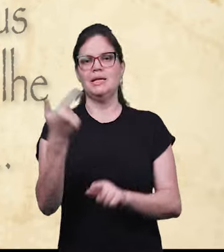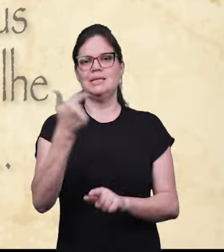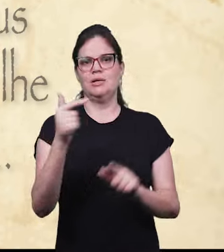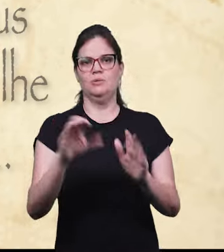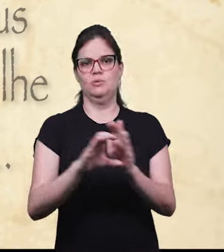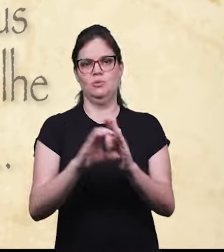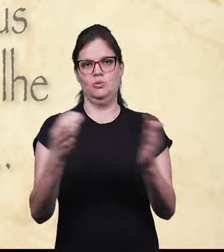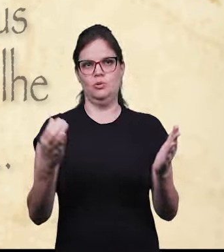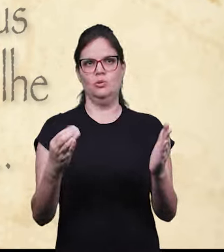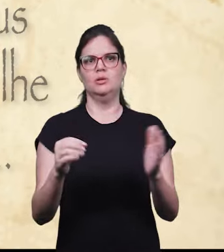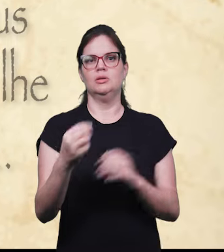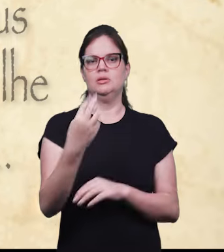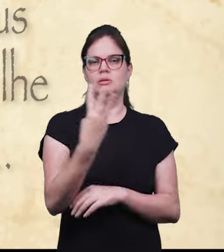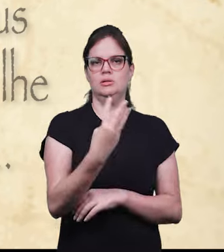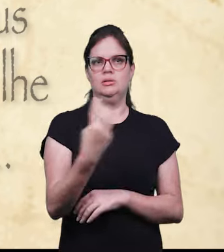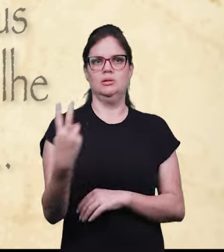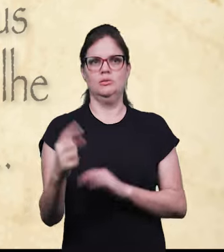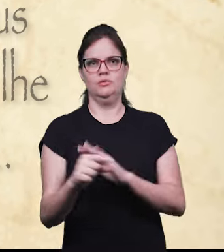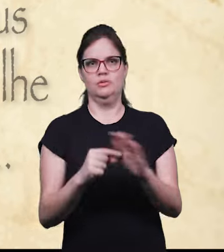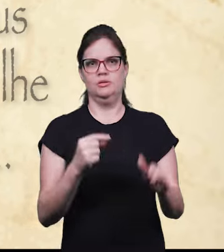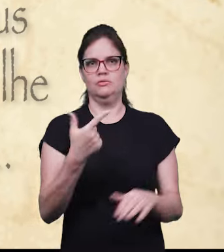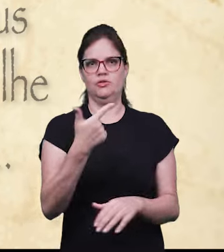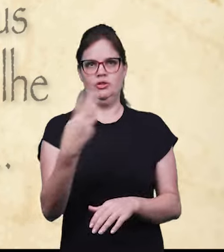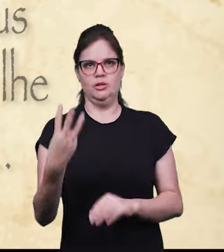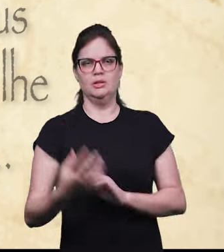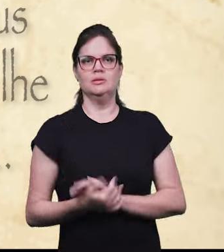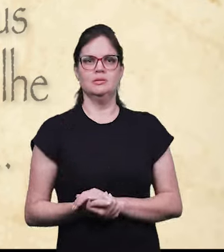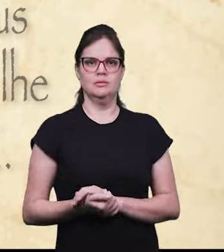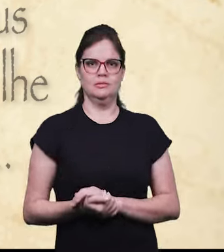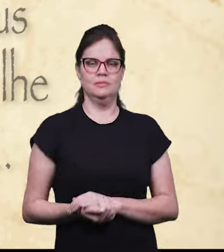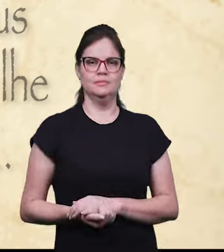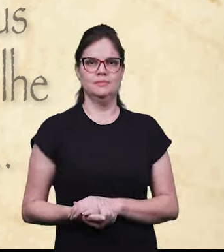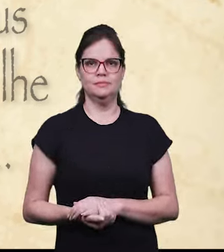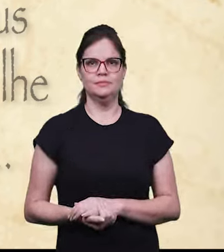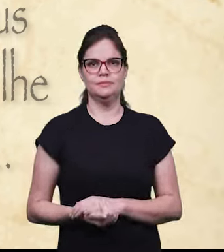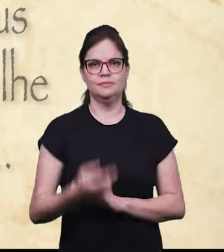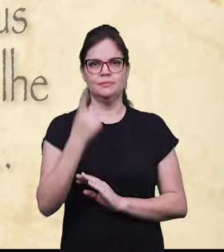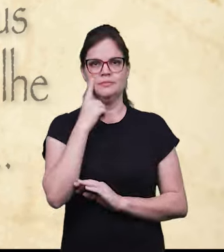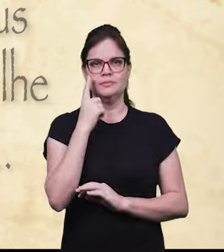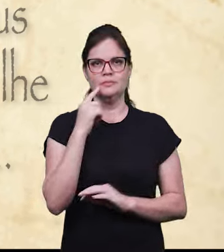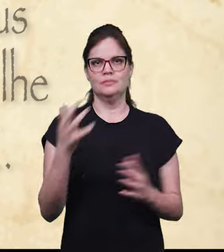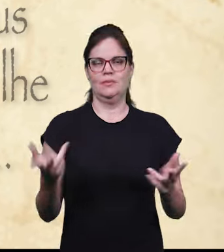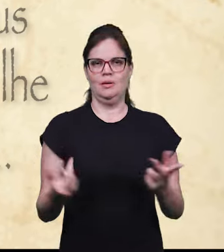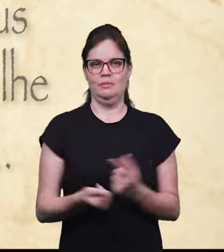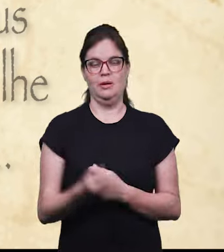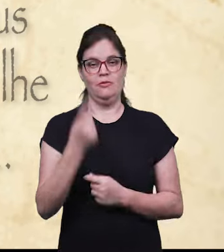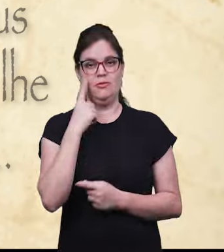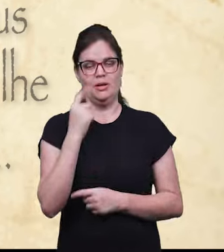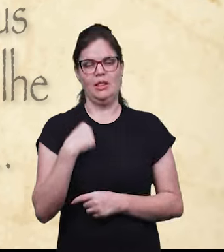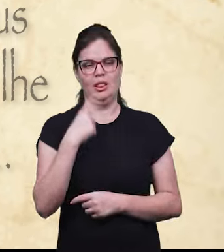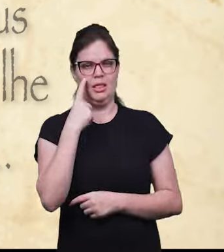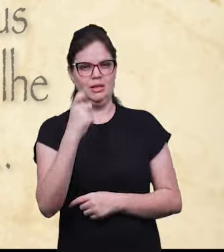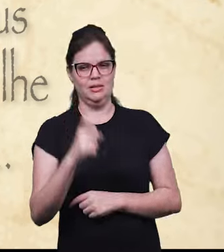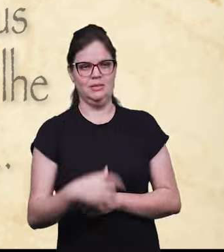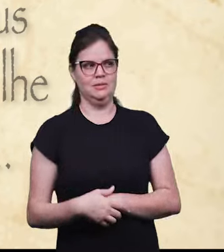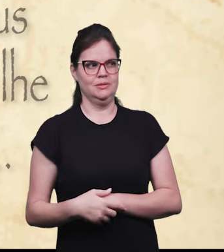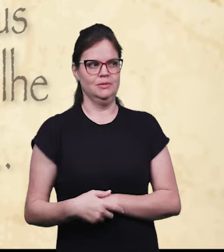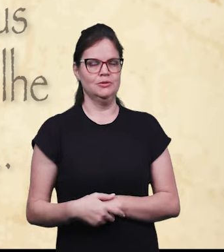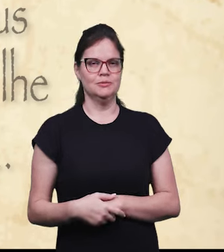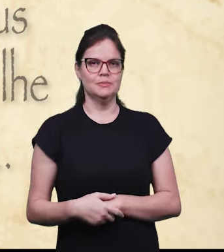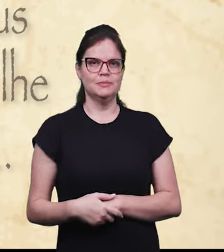36, 22 a 23. Está aí, as considerações finais. Maravilha. Olha que interessante,